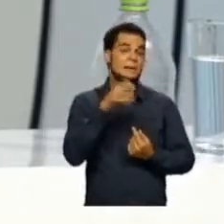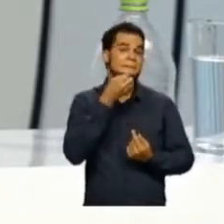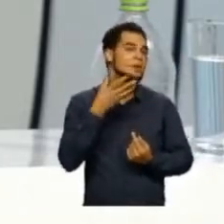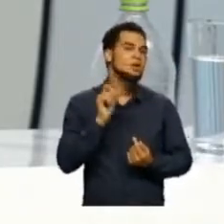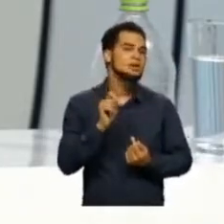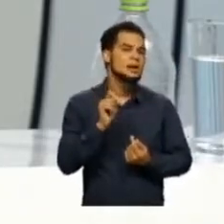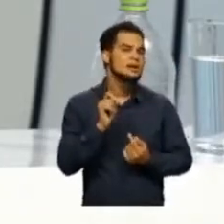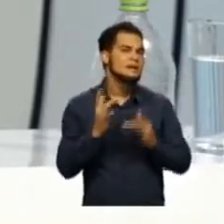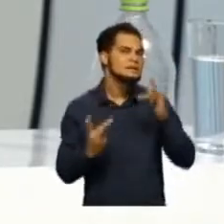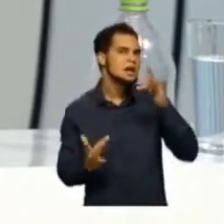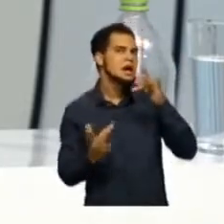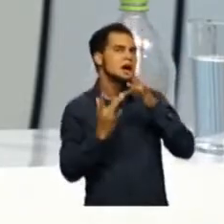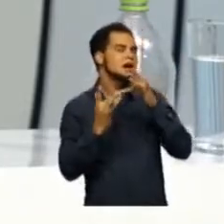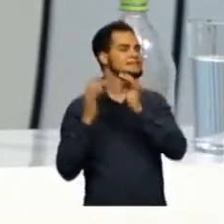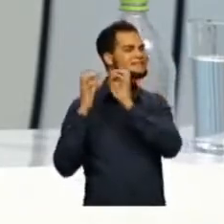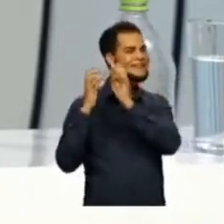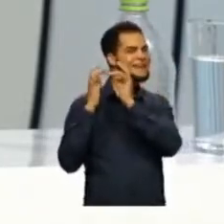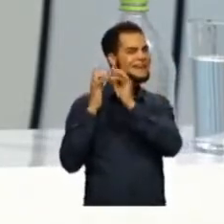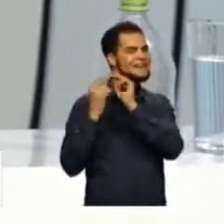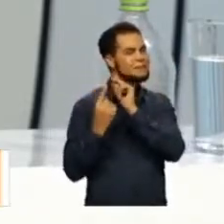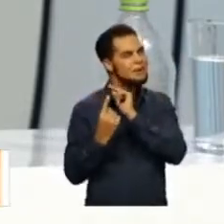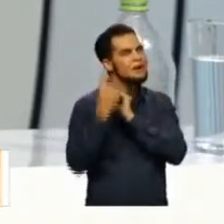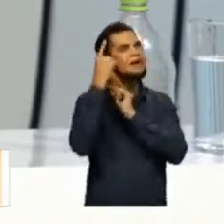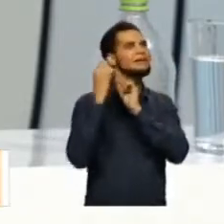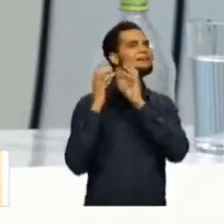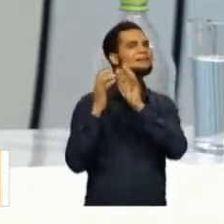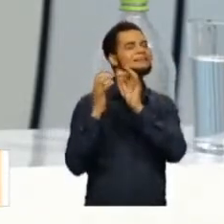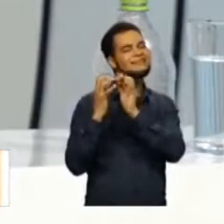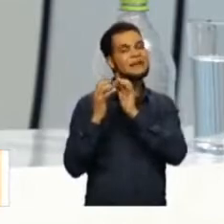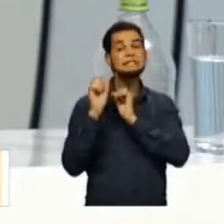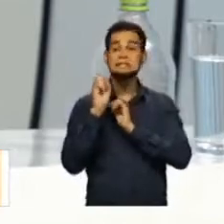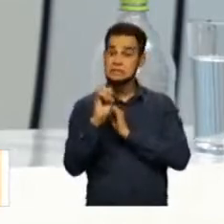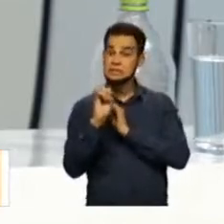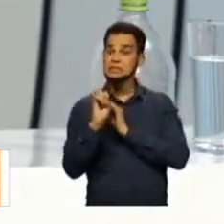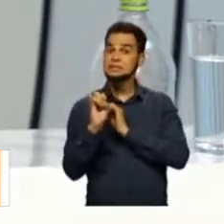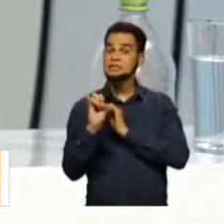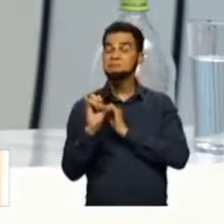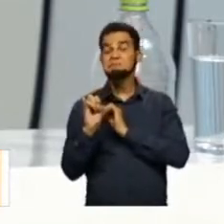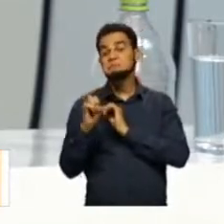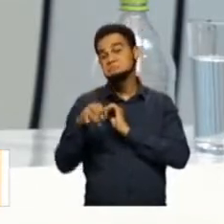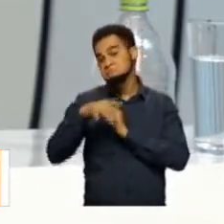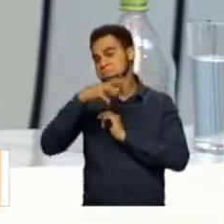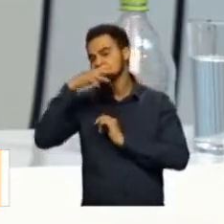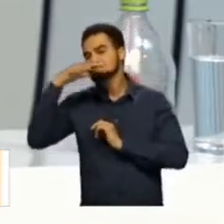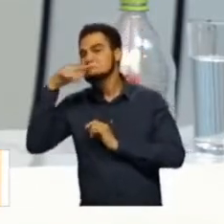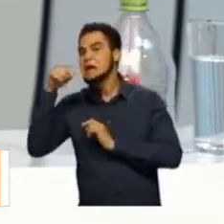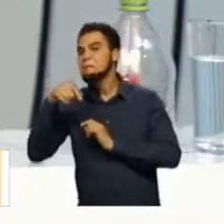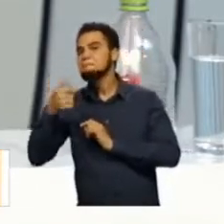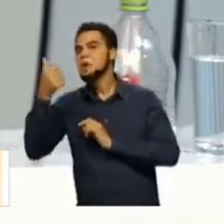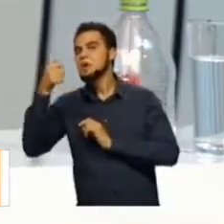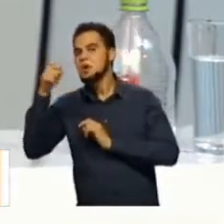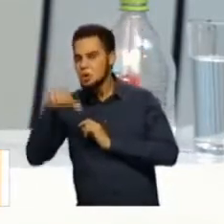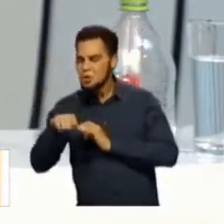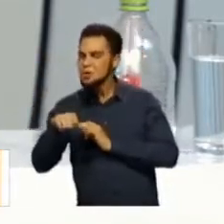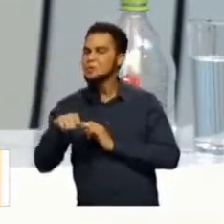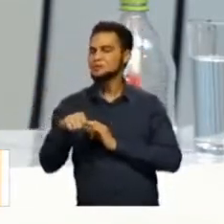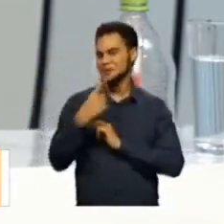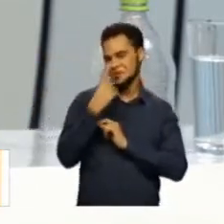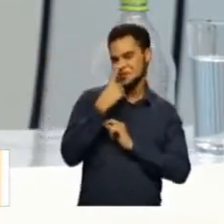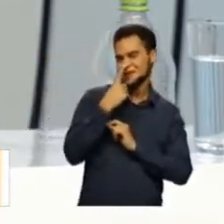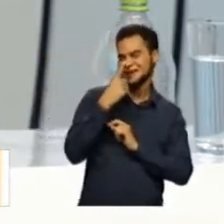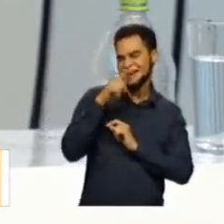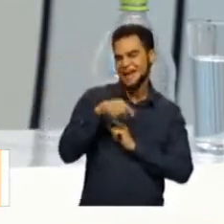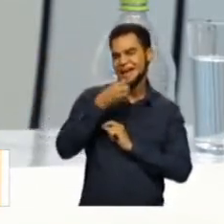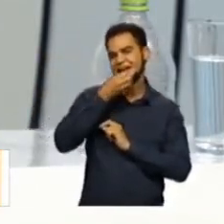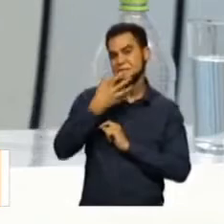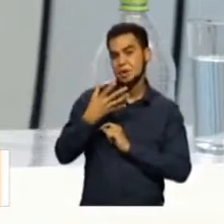te determinar esse cheiro, o olfato. Então, o olfato, ele também, de certa forma, faz parte um pouco aí